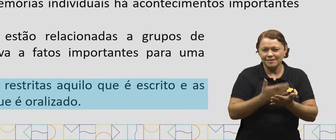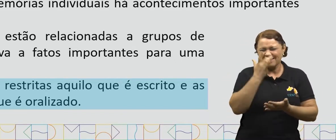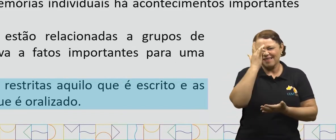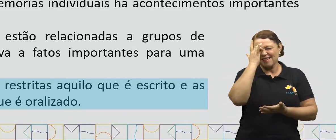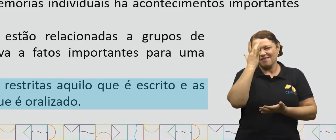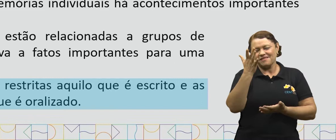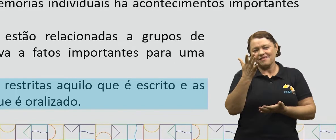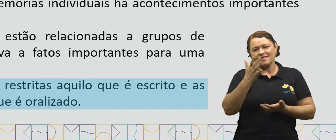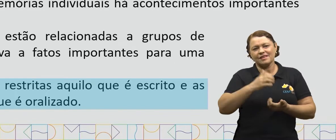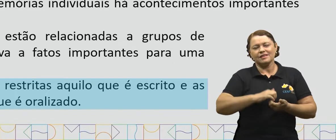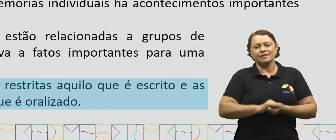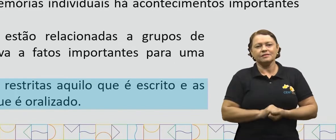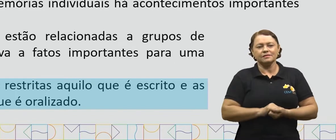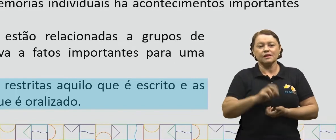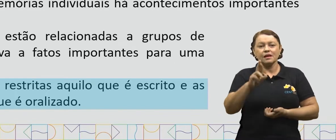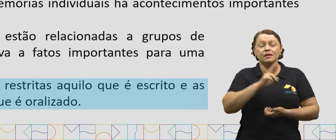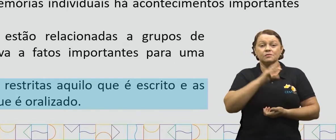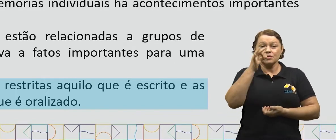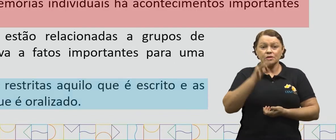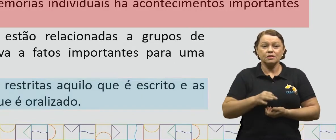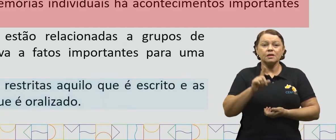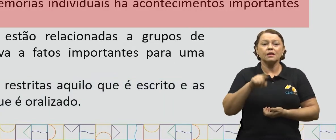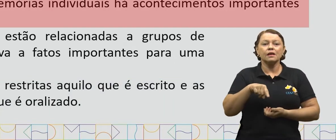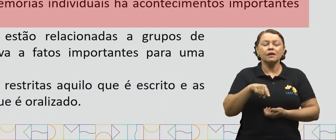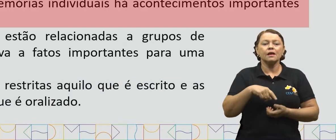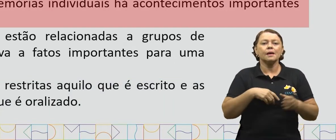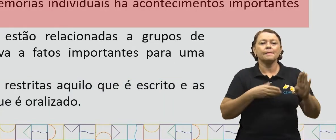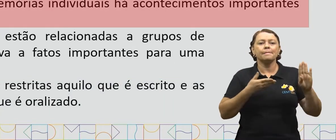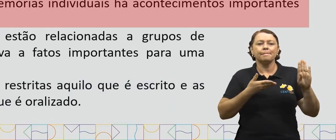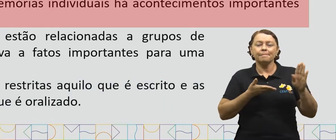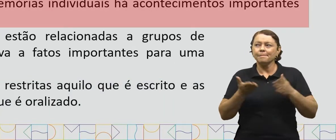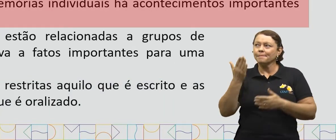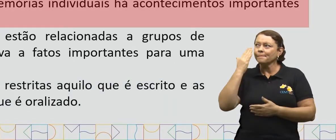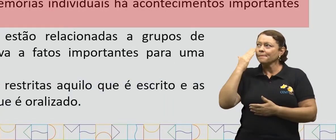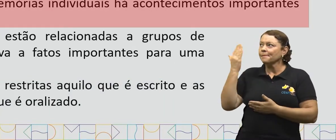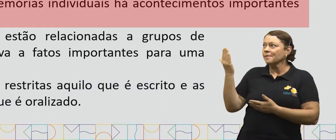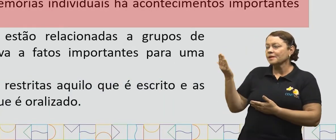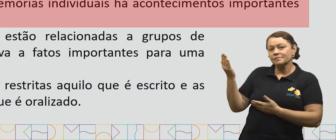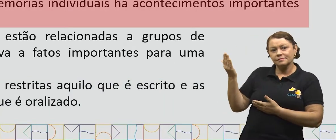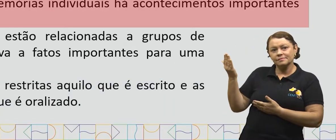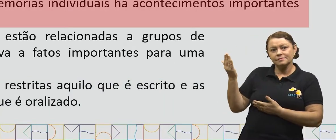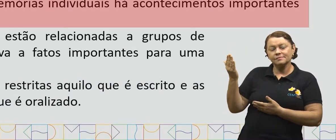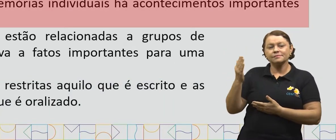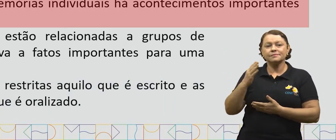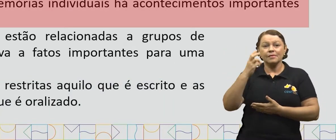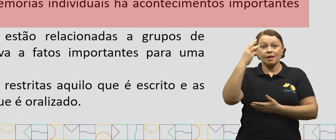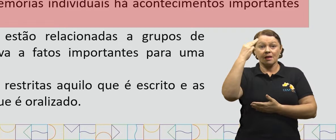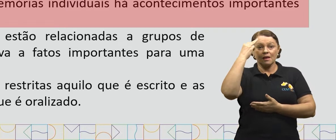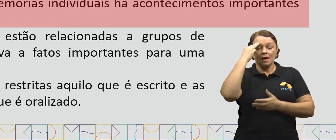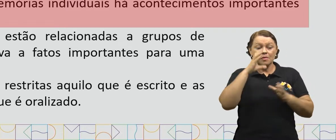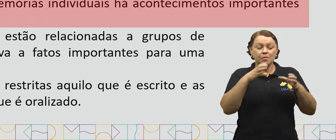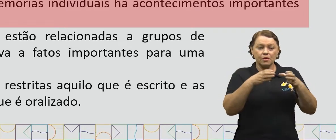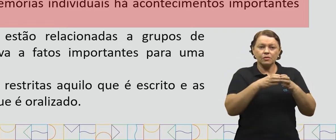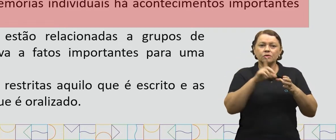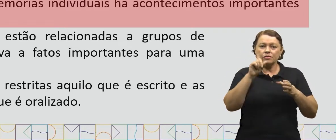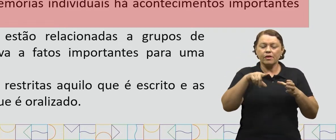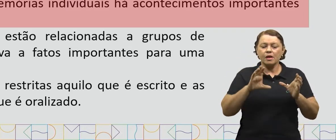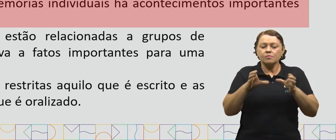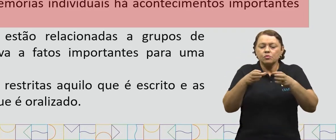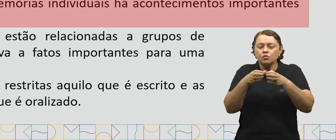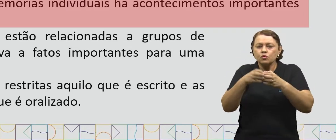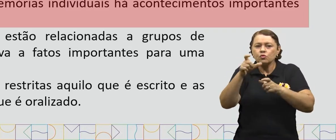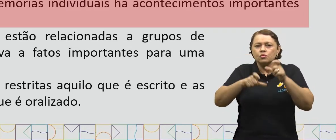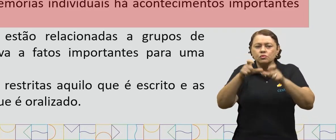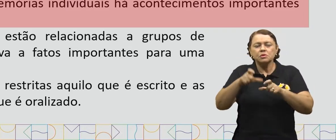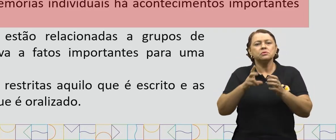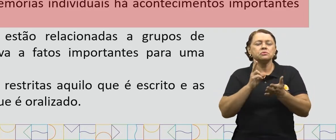essa fácil. A alternativa correta é a letra B. A memória coletiva está relacionada a grupo de pessoas, que pode